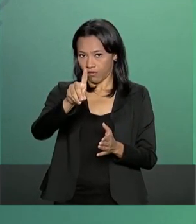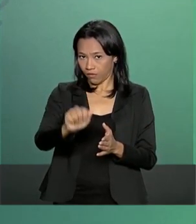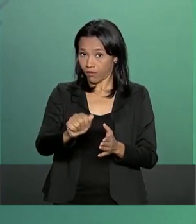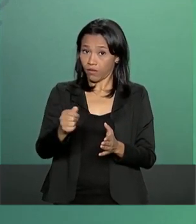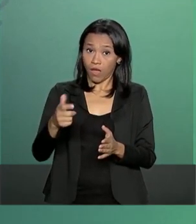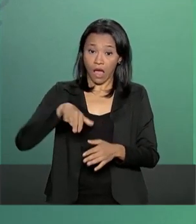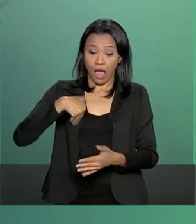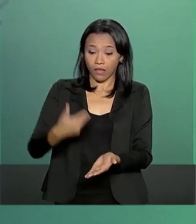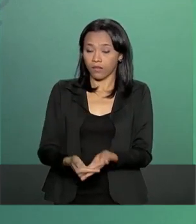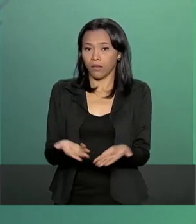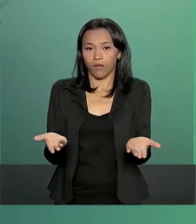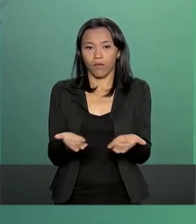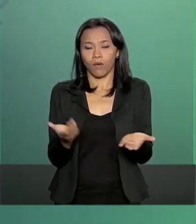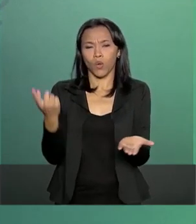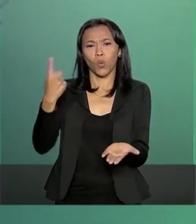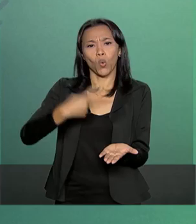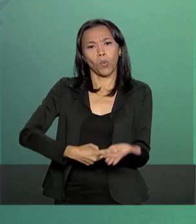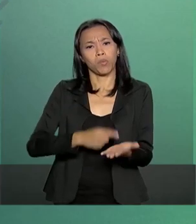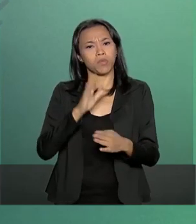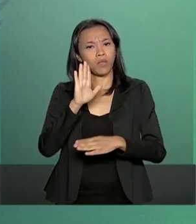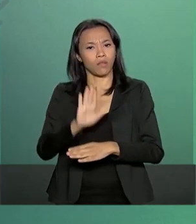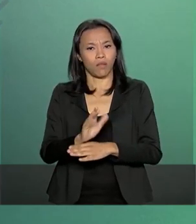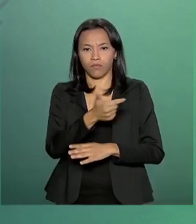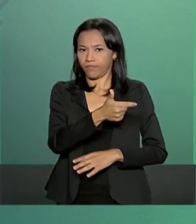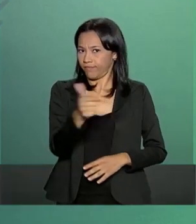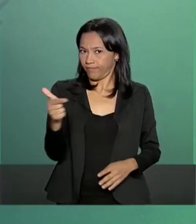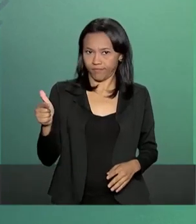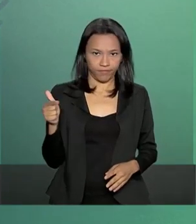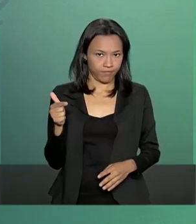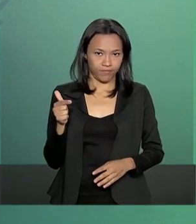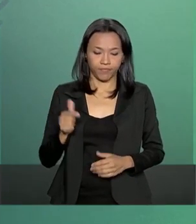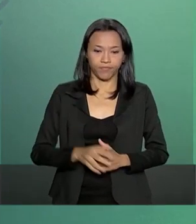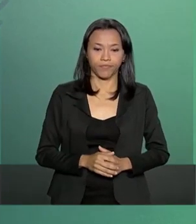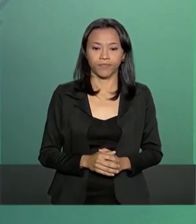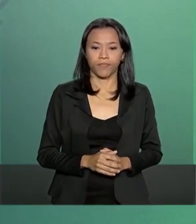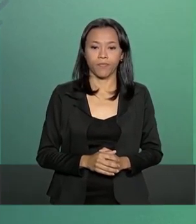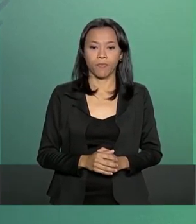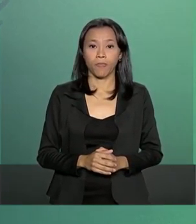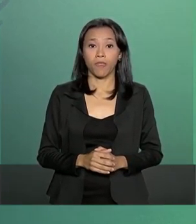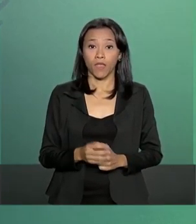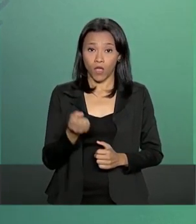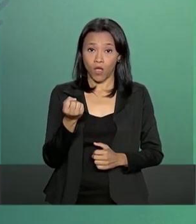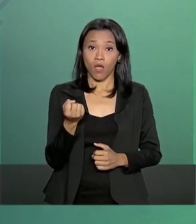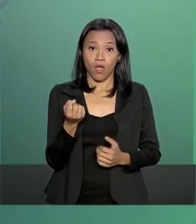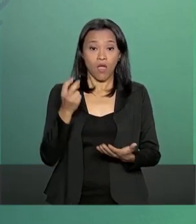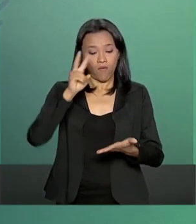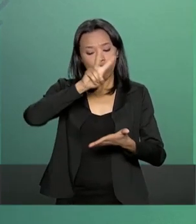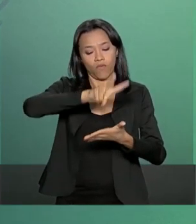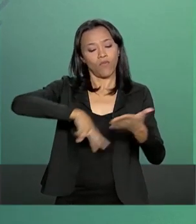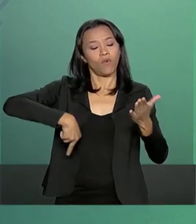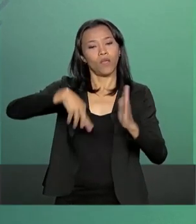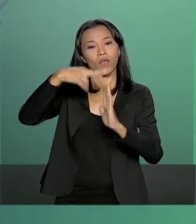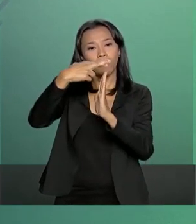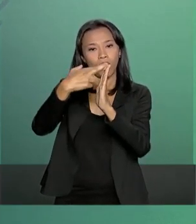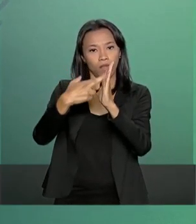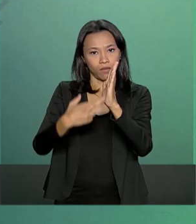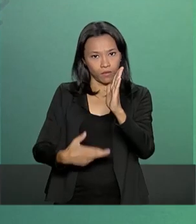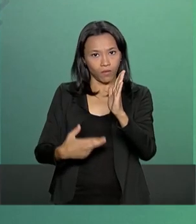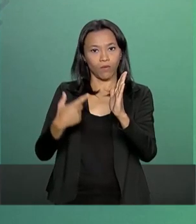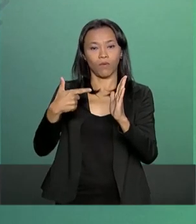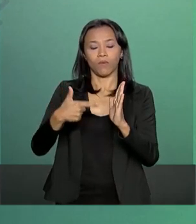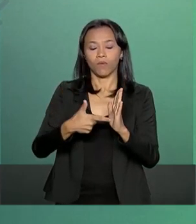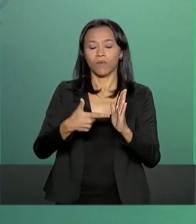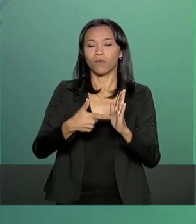compromissos hoje à tarde. Eu farei a leitura do boletim final expedido pelo